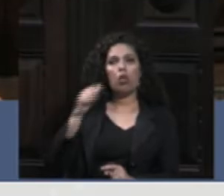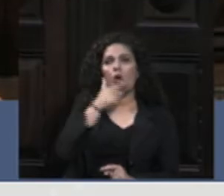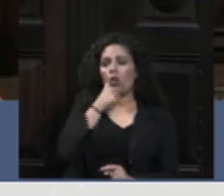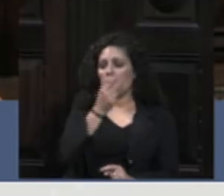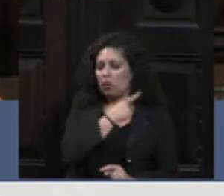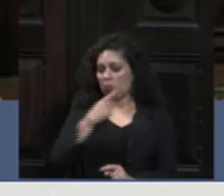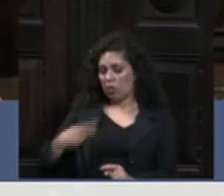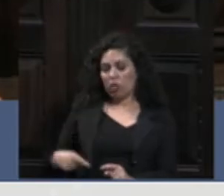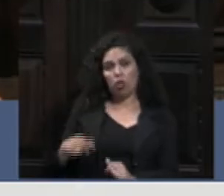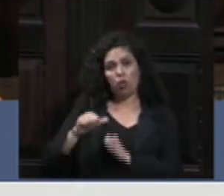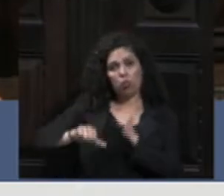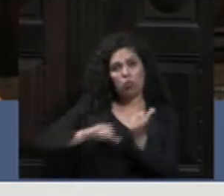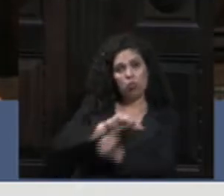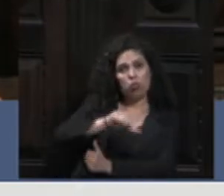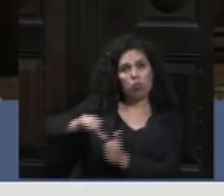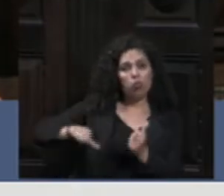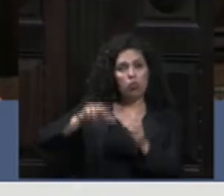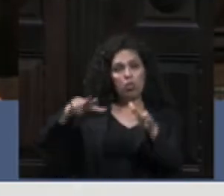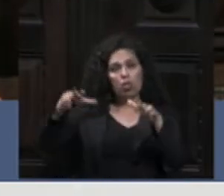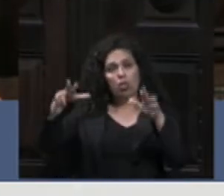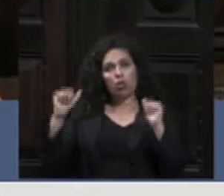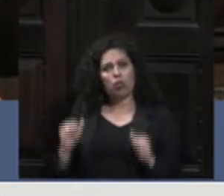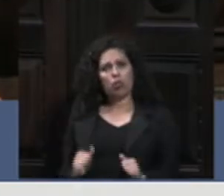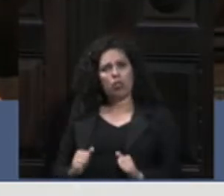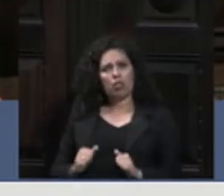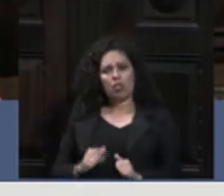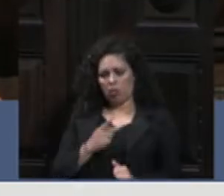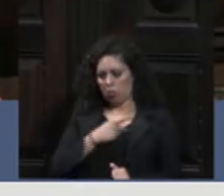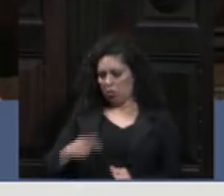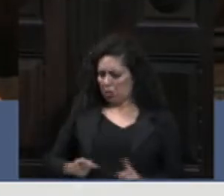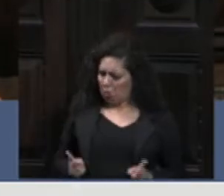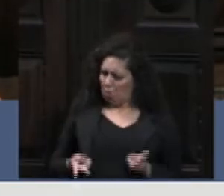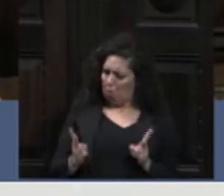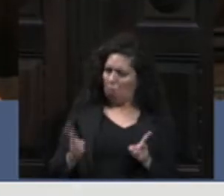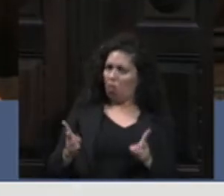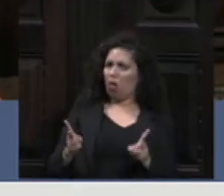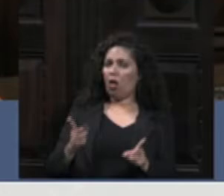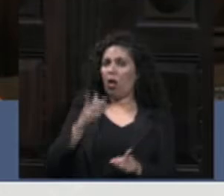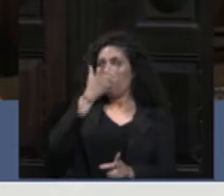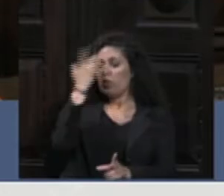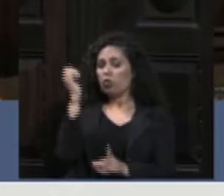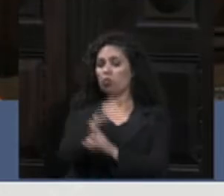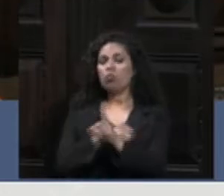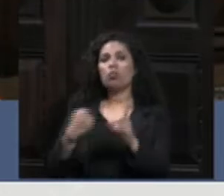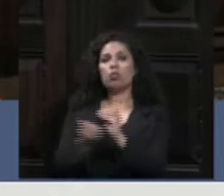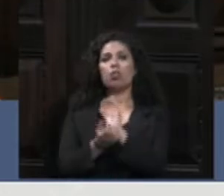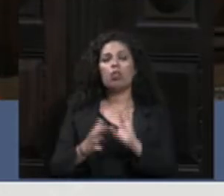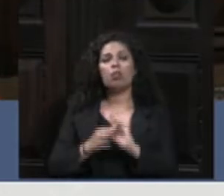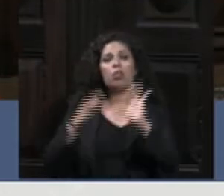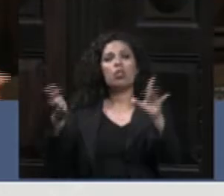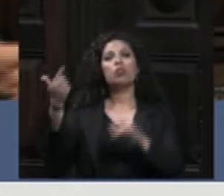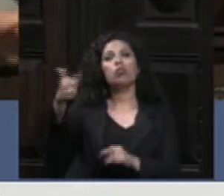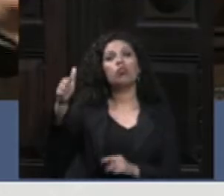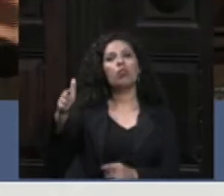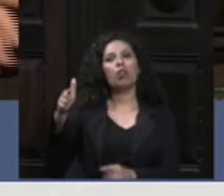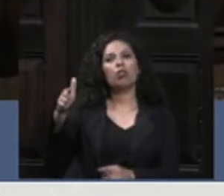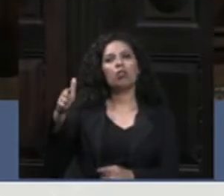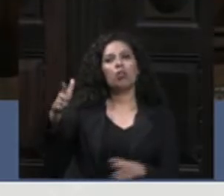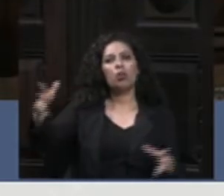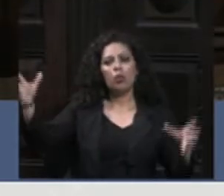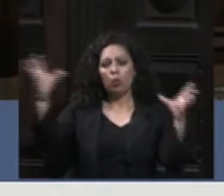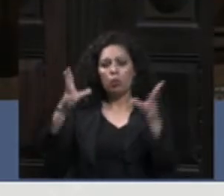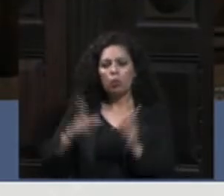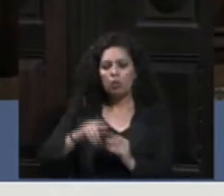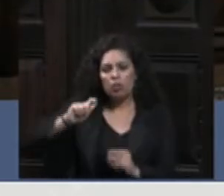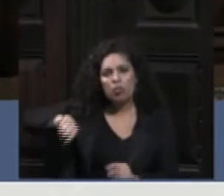cidadão é restrita. Então nós tivemos um período